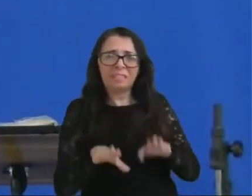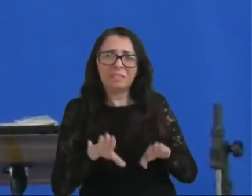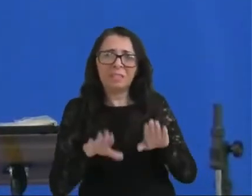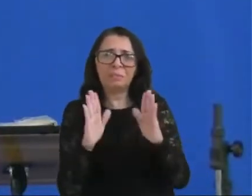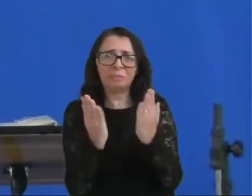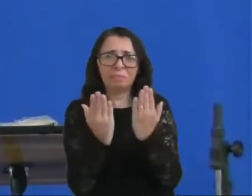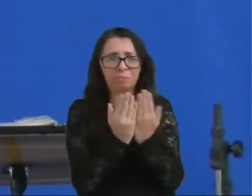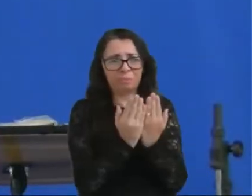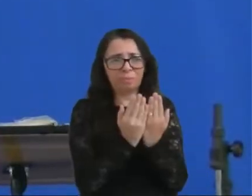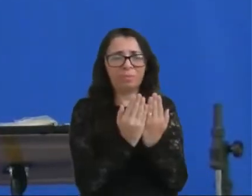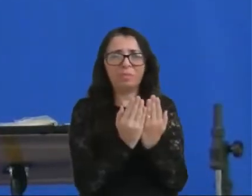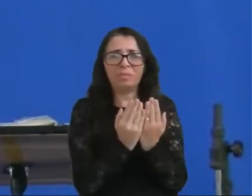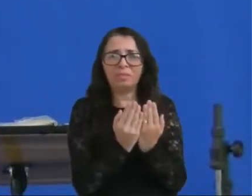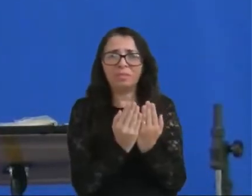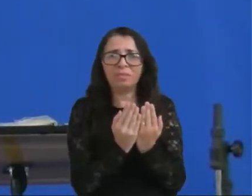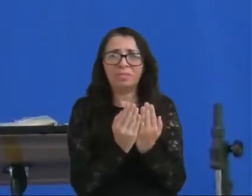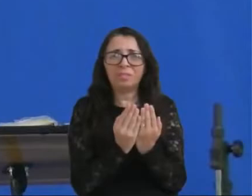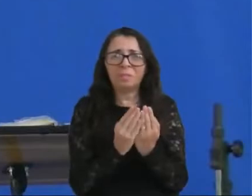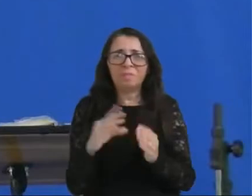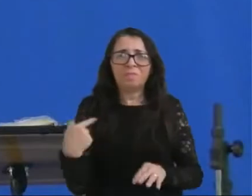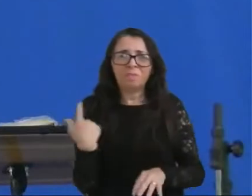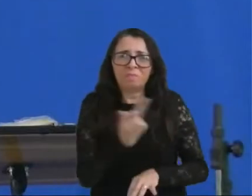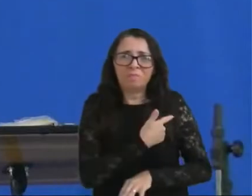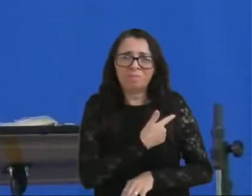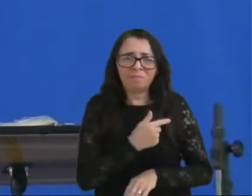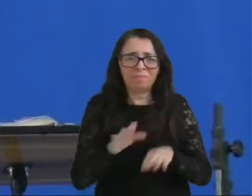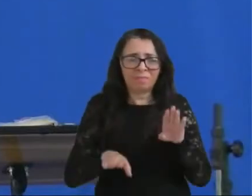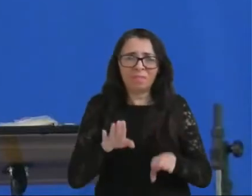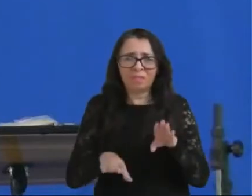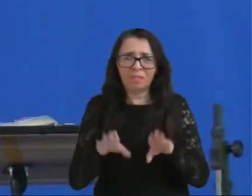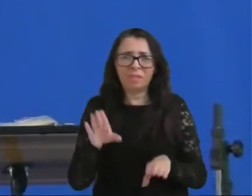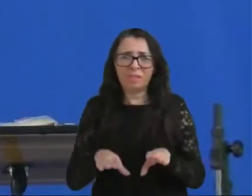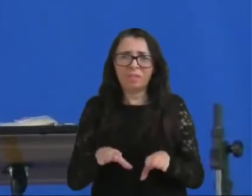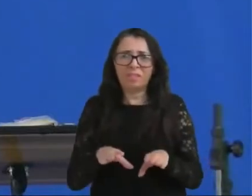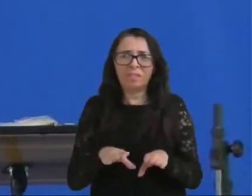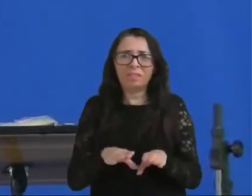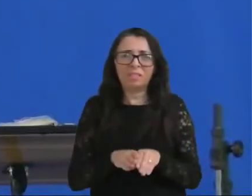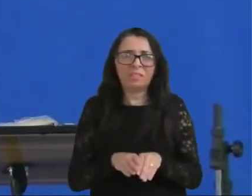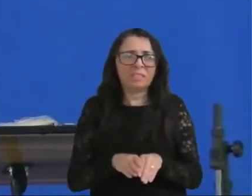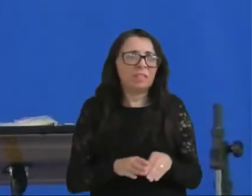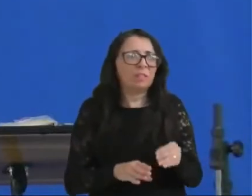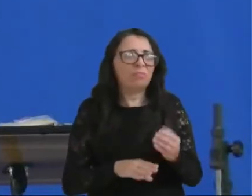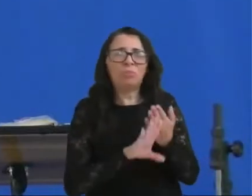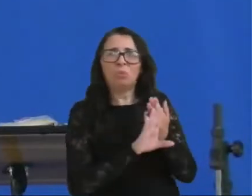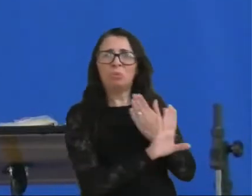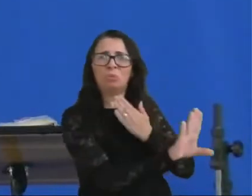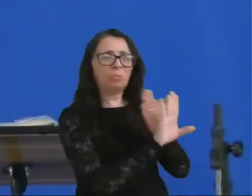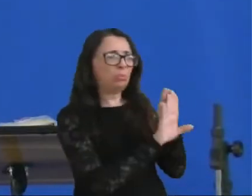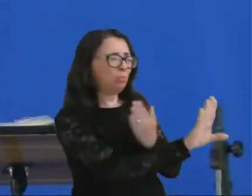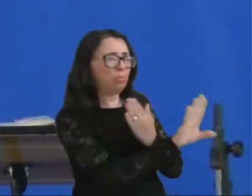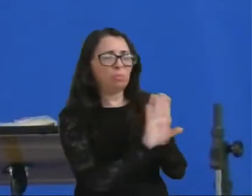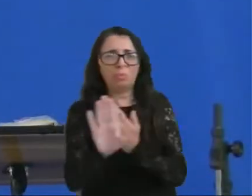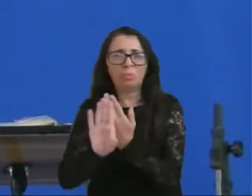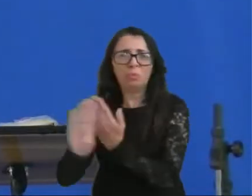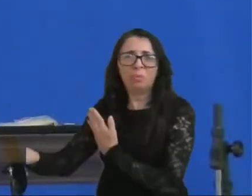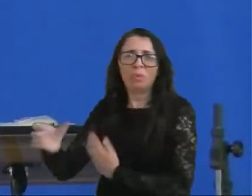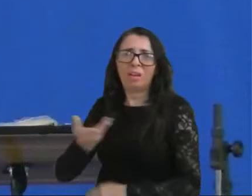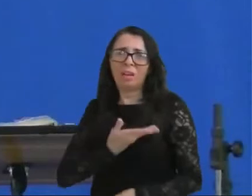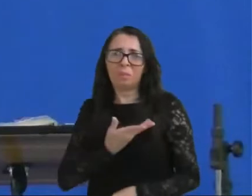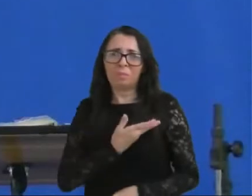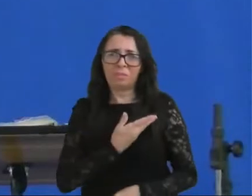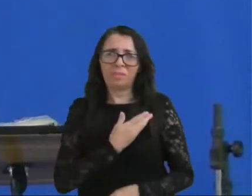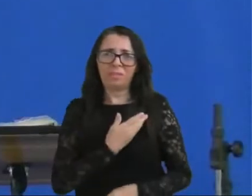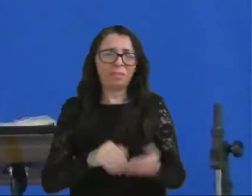primeiro amor se esfriasse. Você é uma pessoa que entende bem das doutrinas. Você é uma pessoa convicta